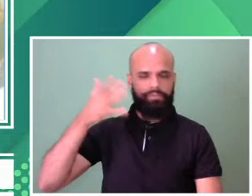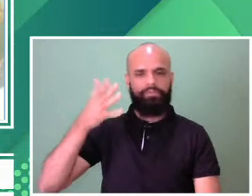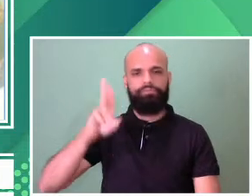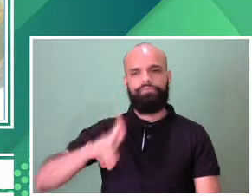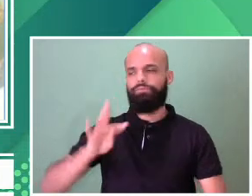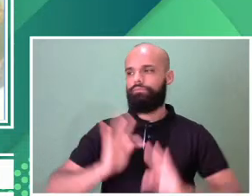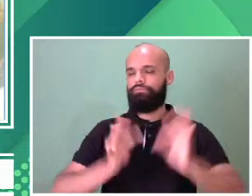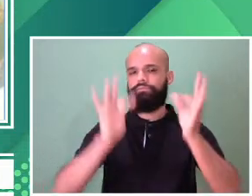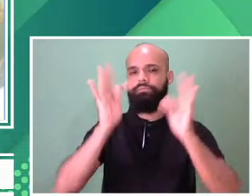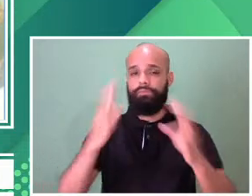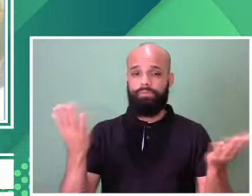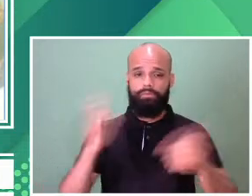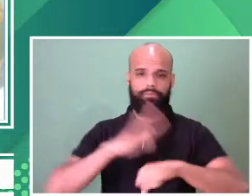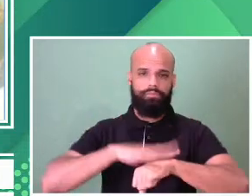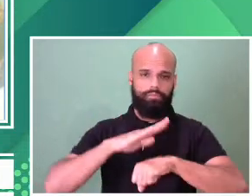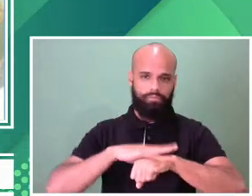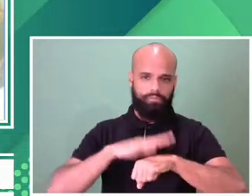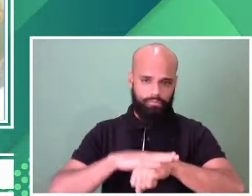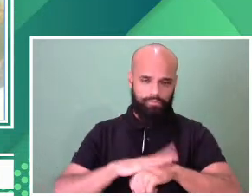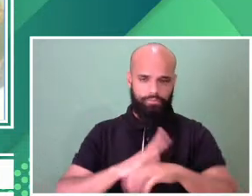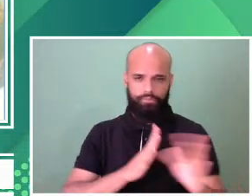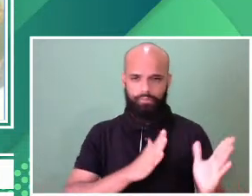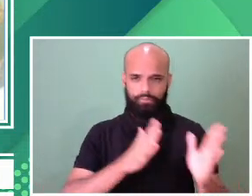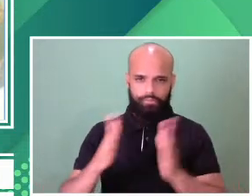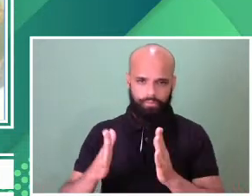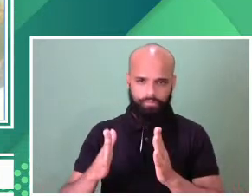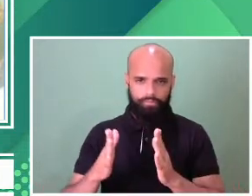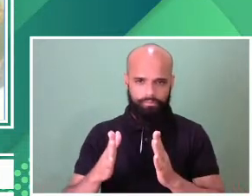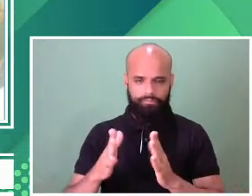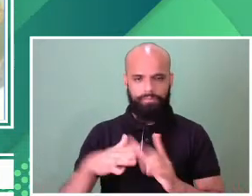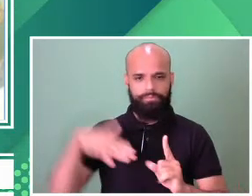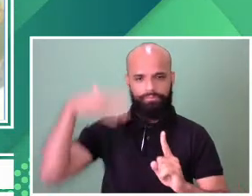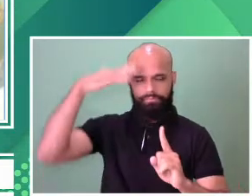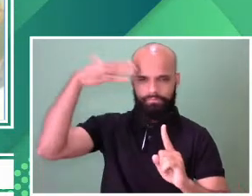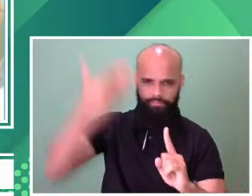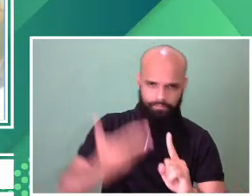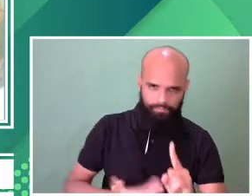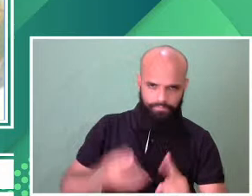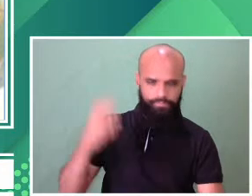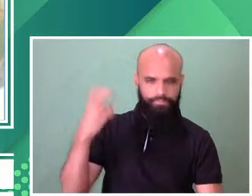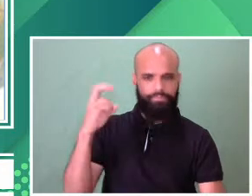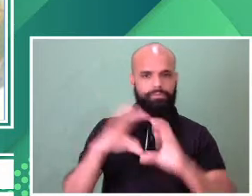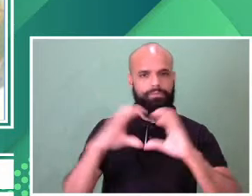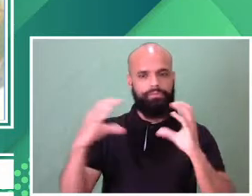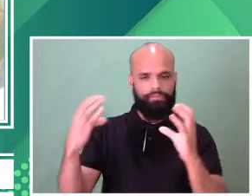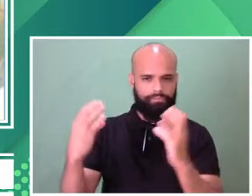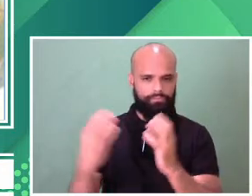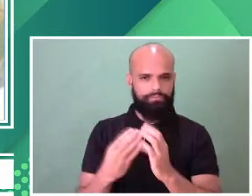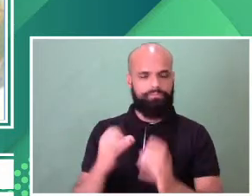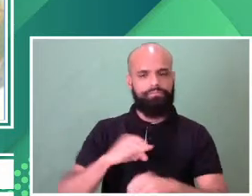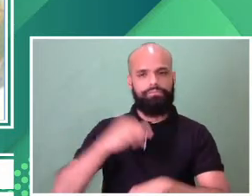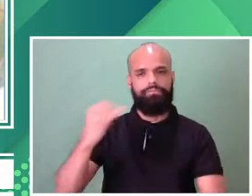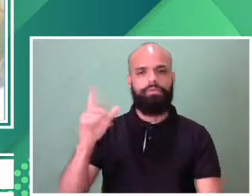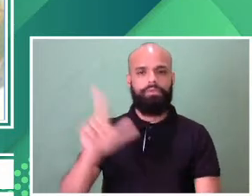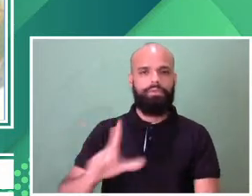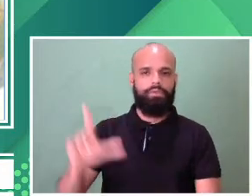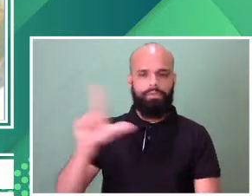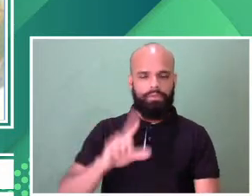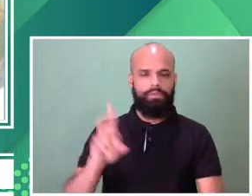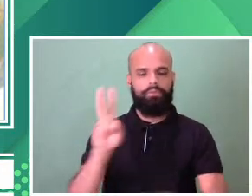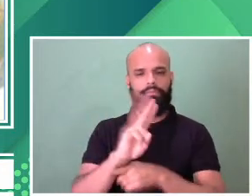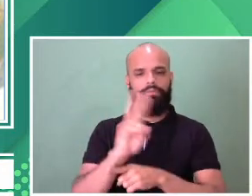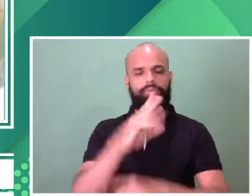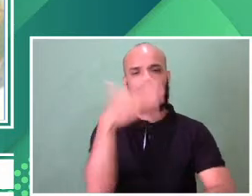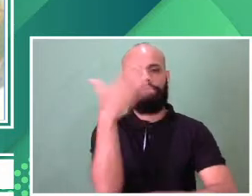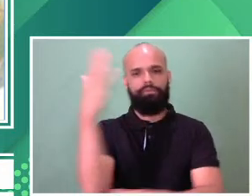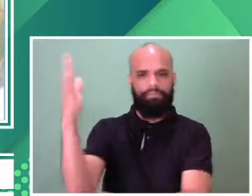momento, desfaz o dispositivo de honra do 5º Congresso Internacional de Literatura e Ecocrítica